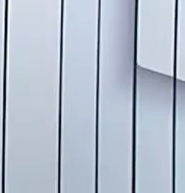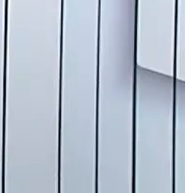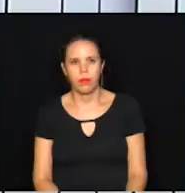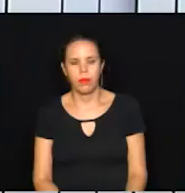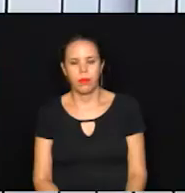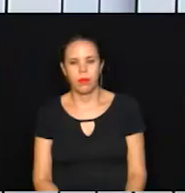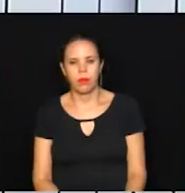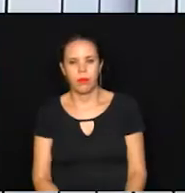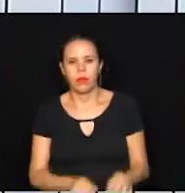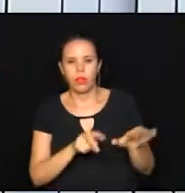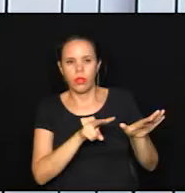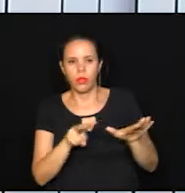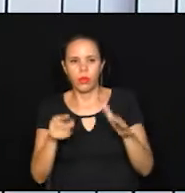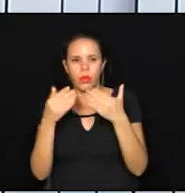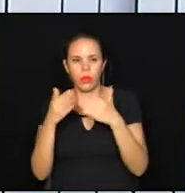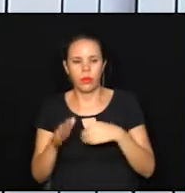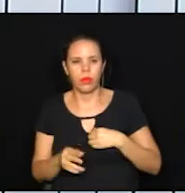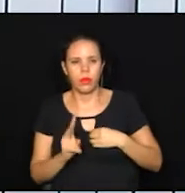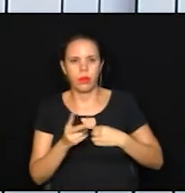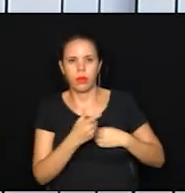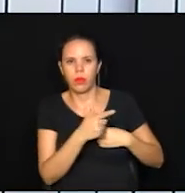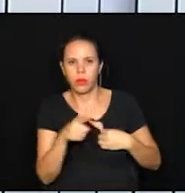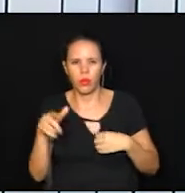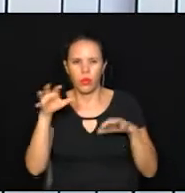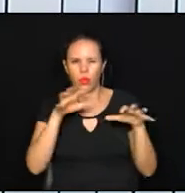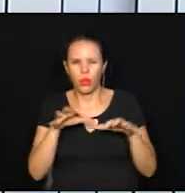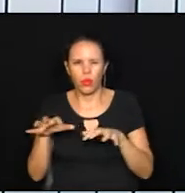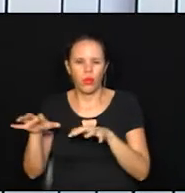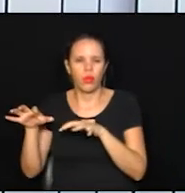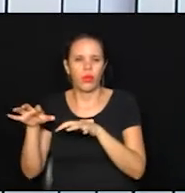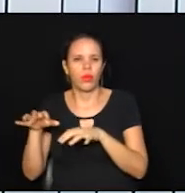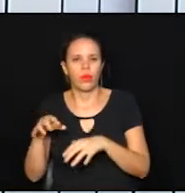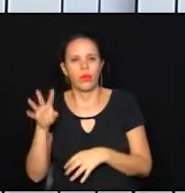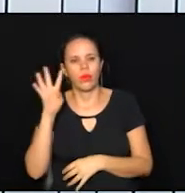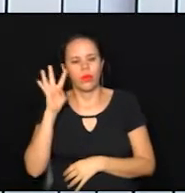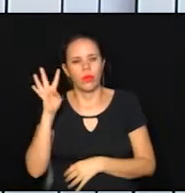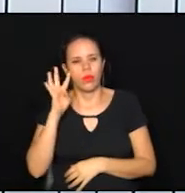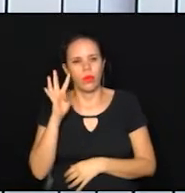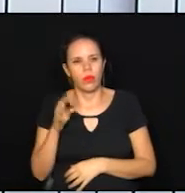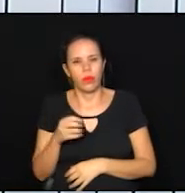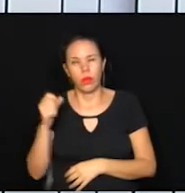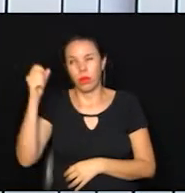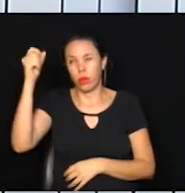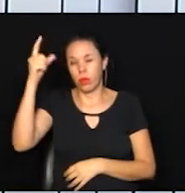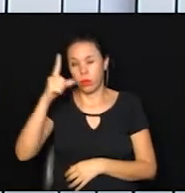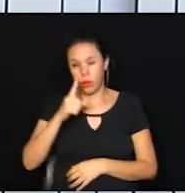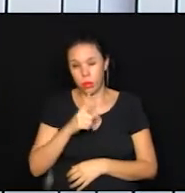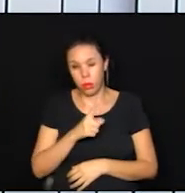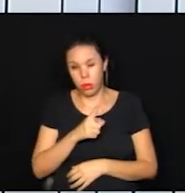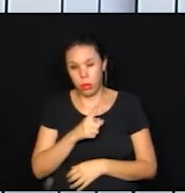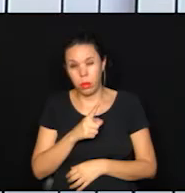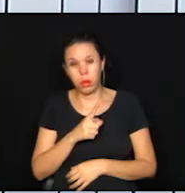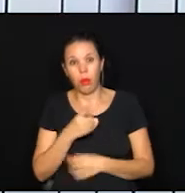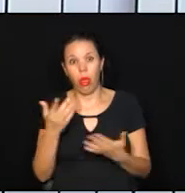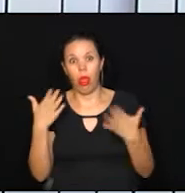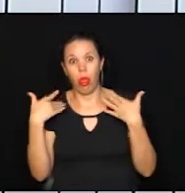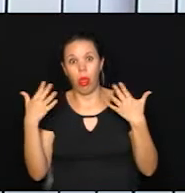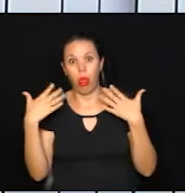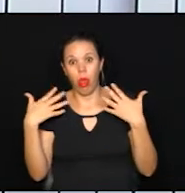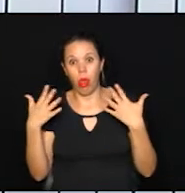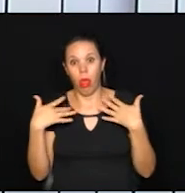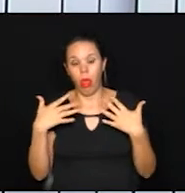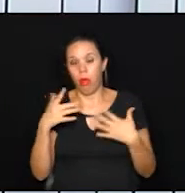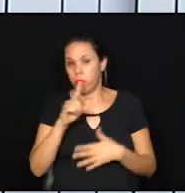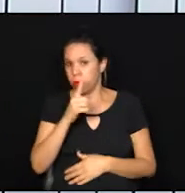Semana de tempo aberto, sem previsão de chuva, então a quarta-feira vai ser ensolarada e de muito calor. Então não